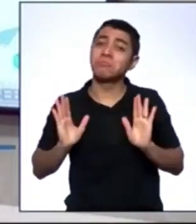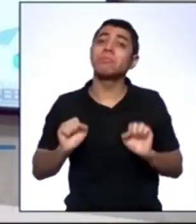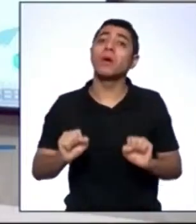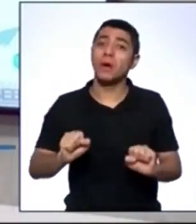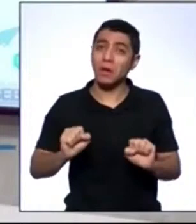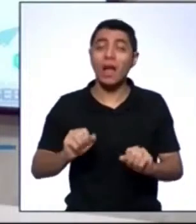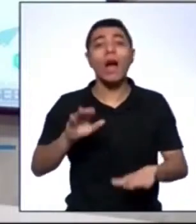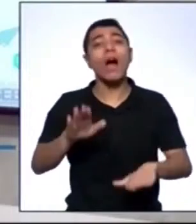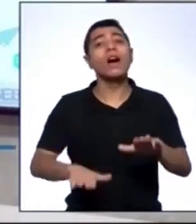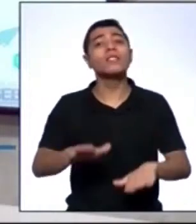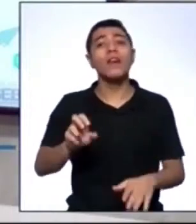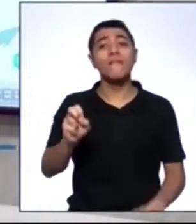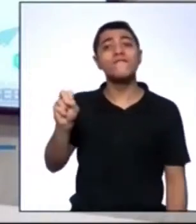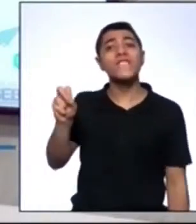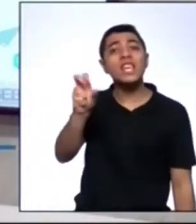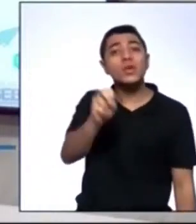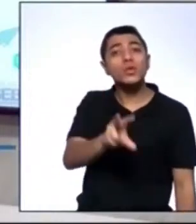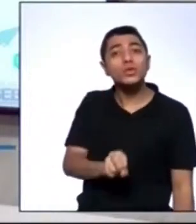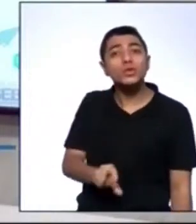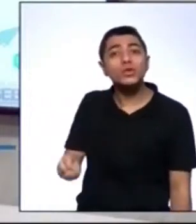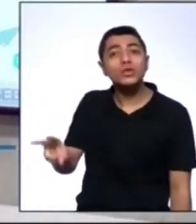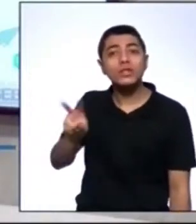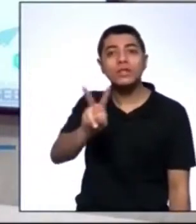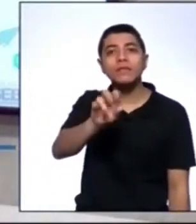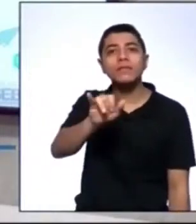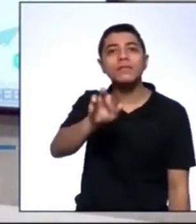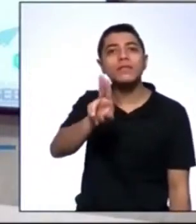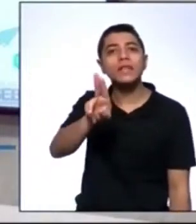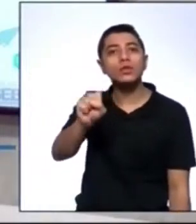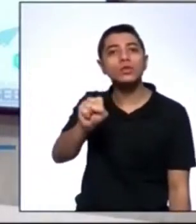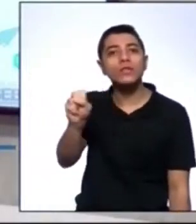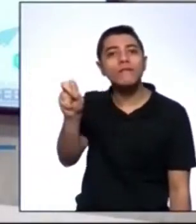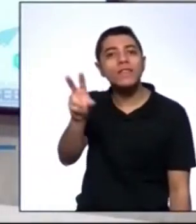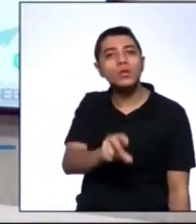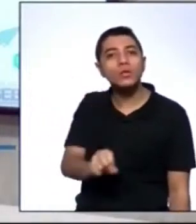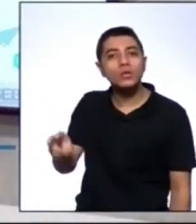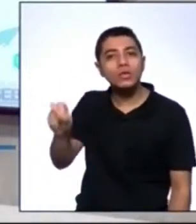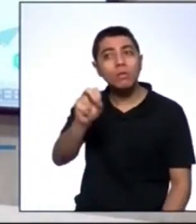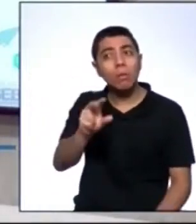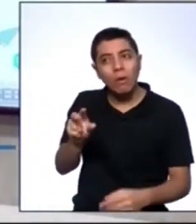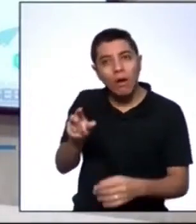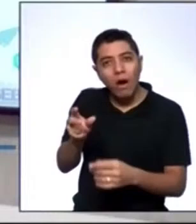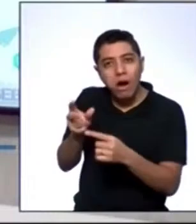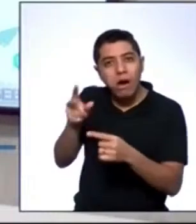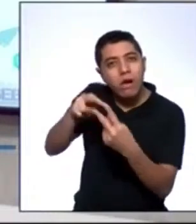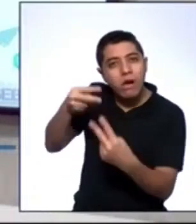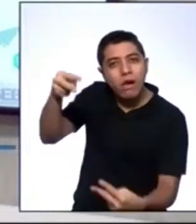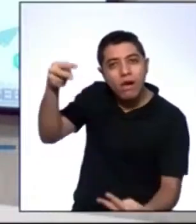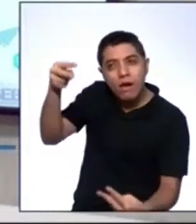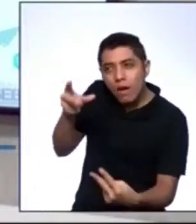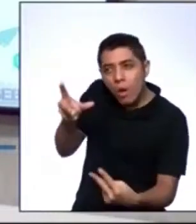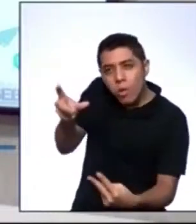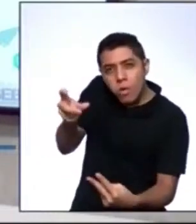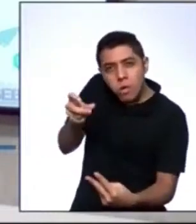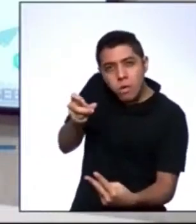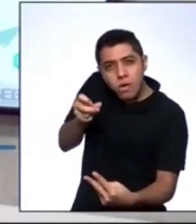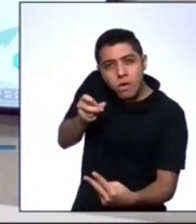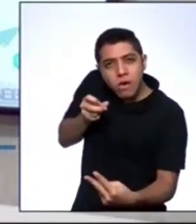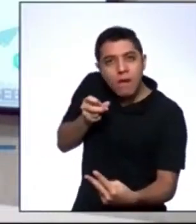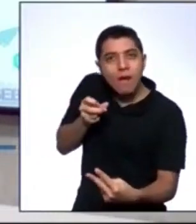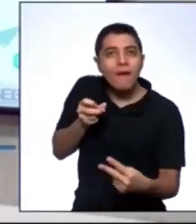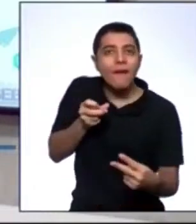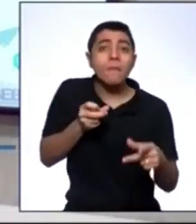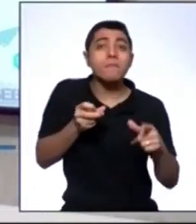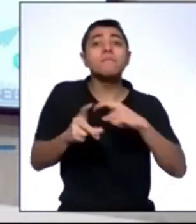superbactéria? Então, assim, irmão, como a radiação ela apresenta aspectos benéficos na cura do câncer,